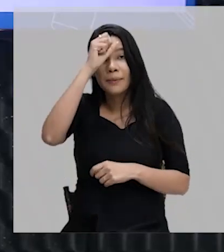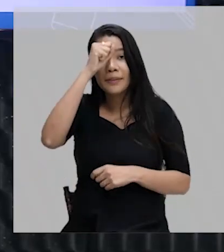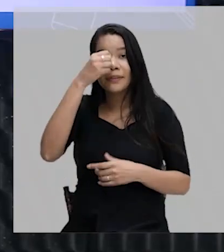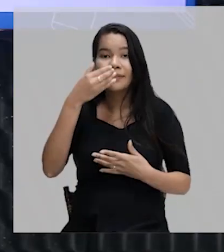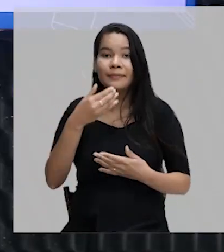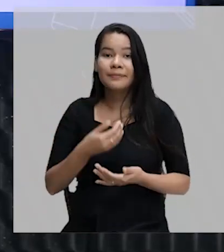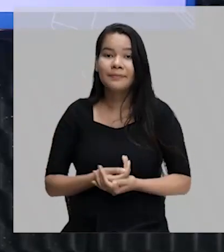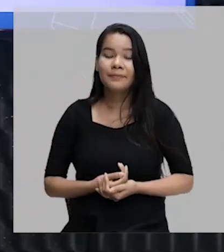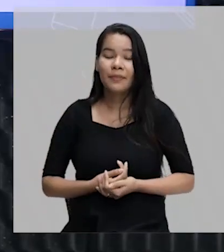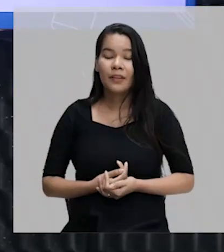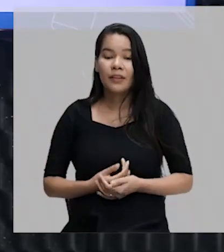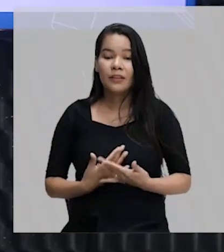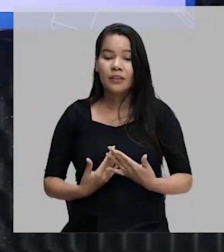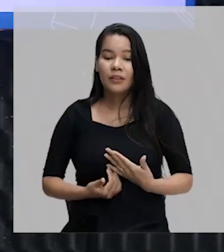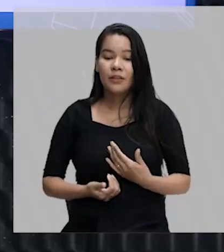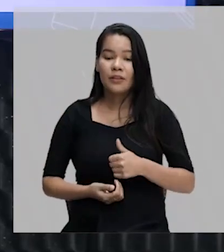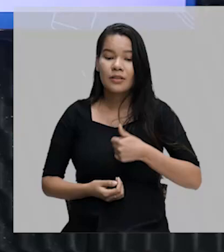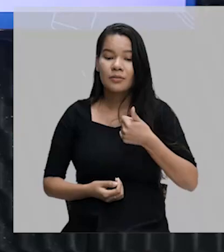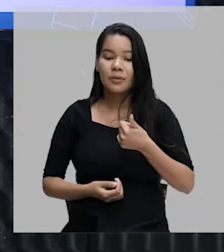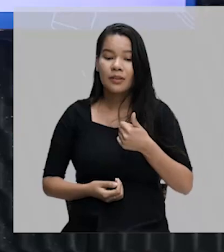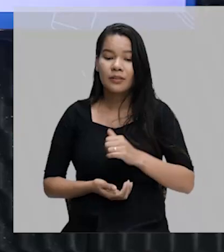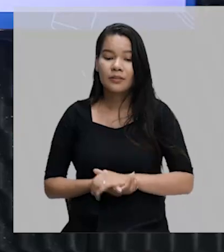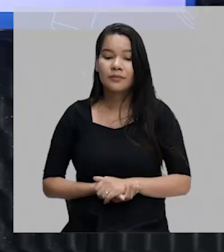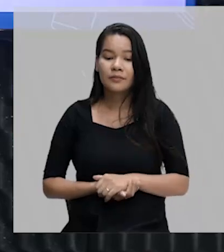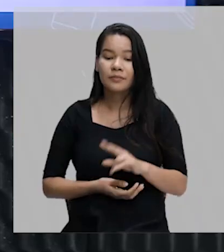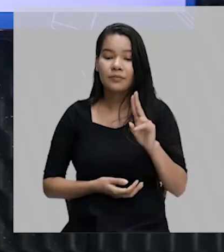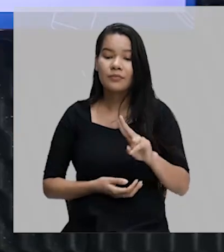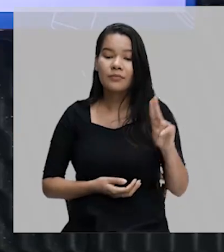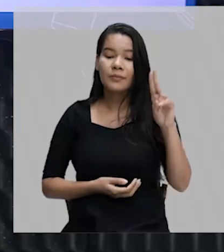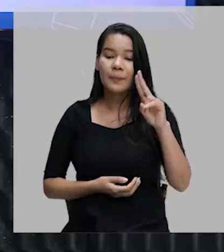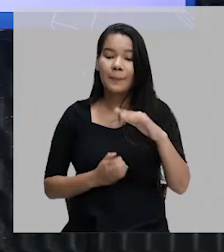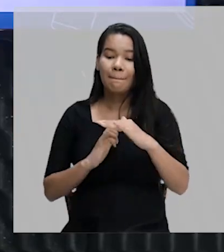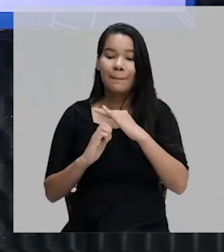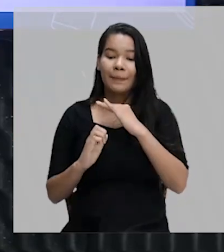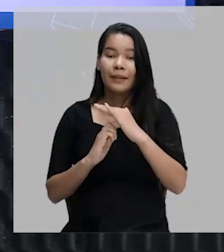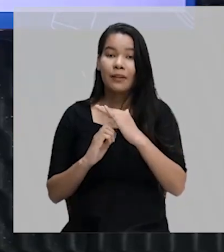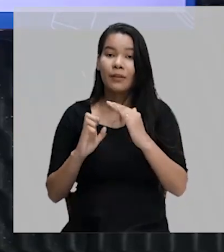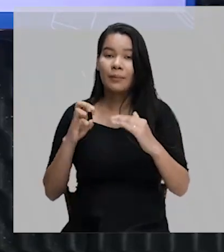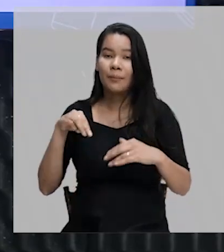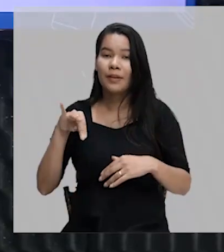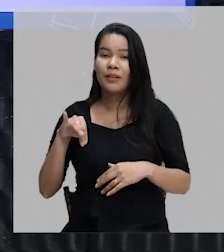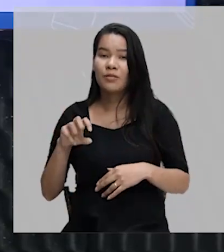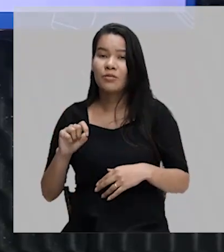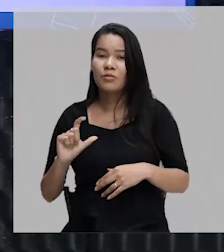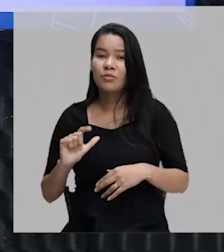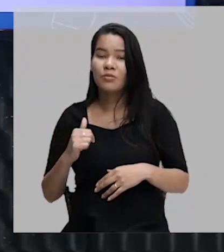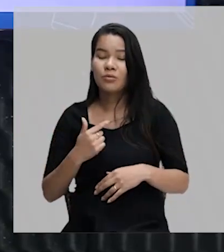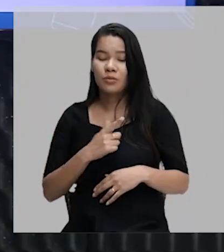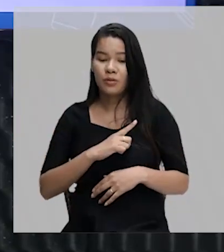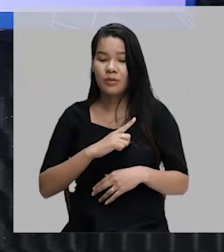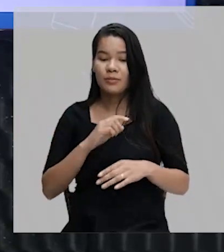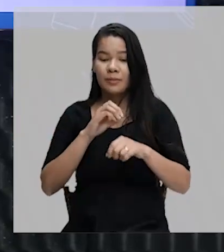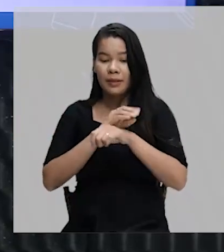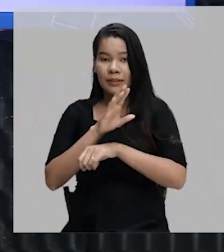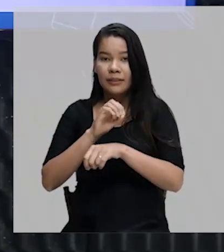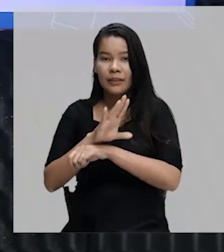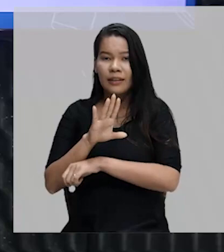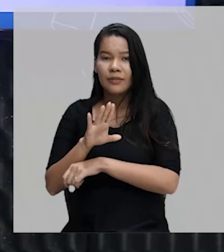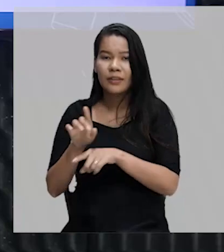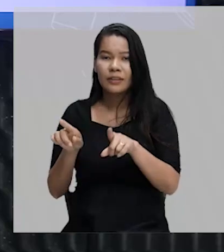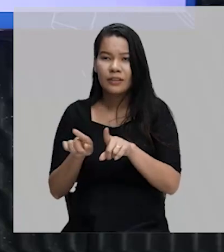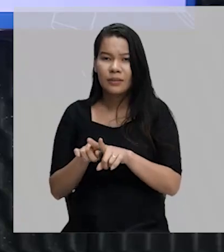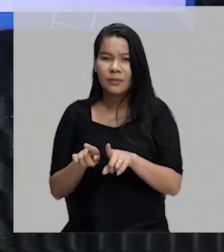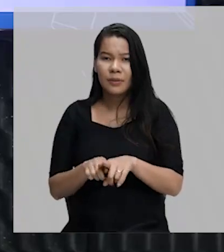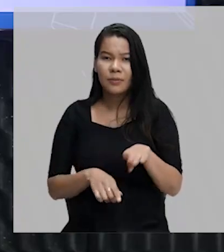As primeiras ferramentas criadas foram os e-mails, né, que a gente mandava, os e-mails, e